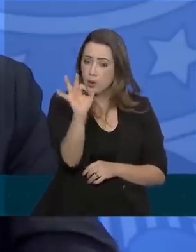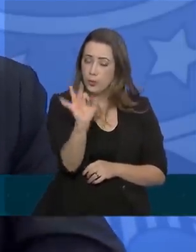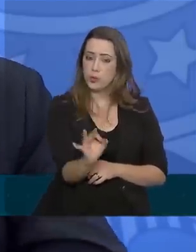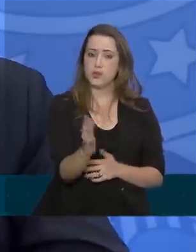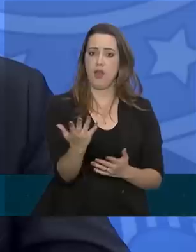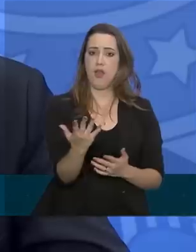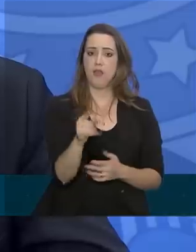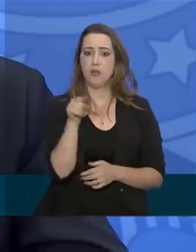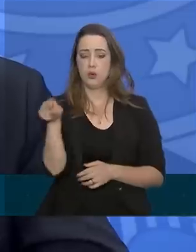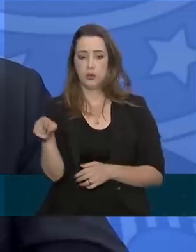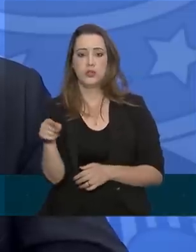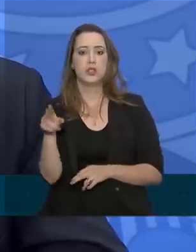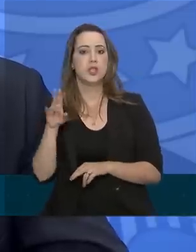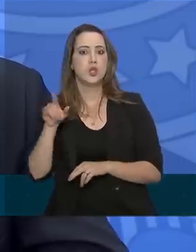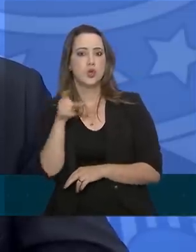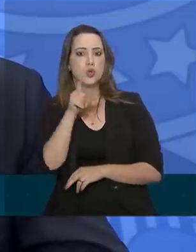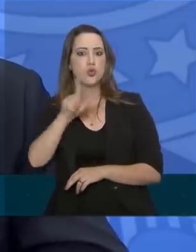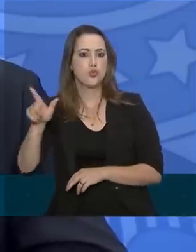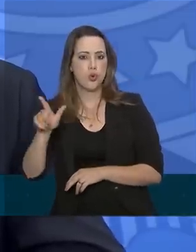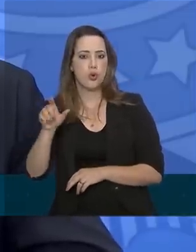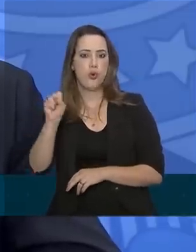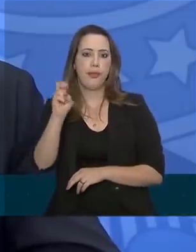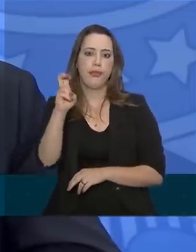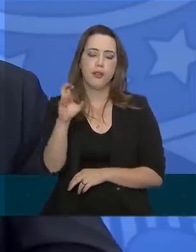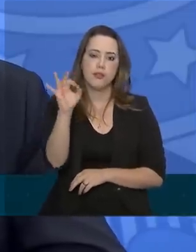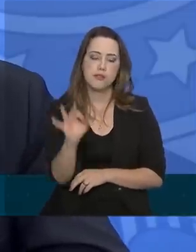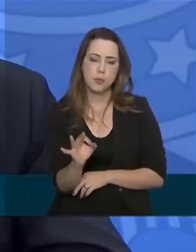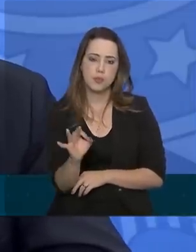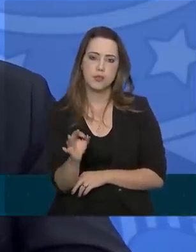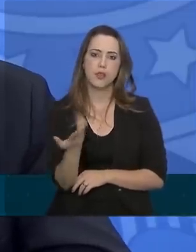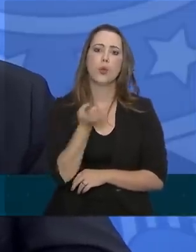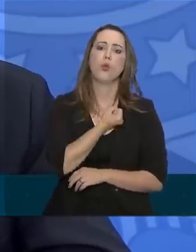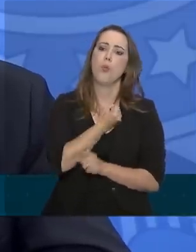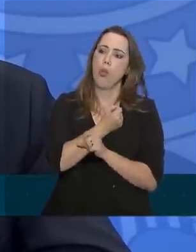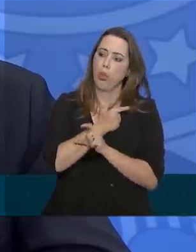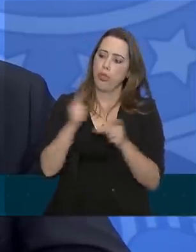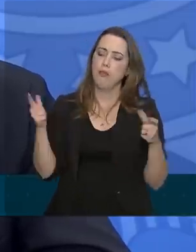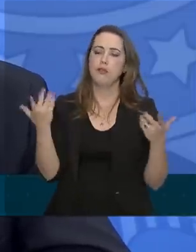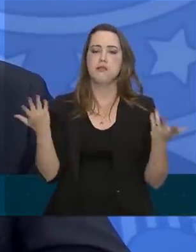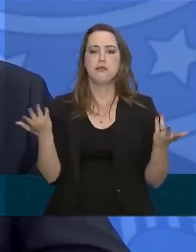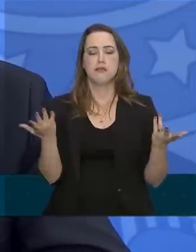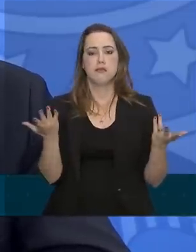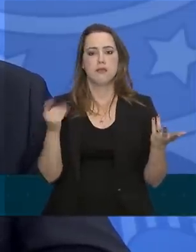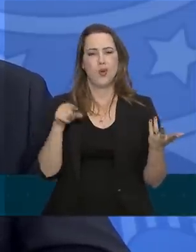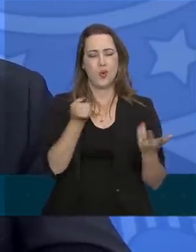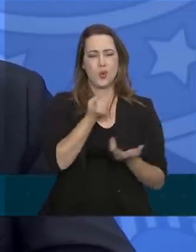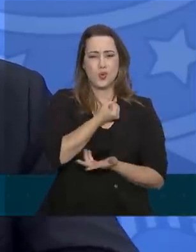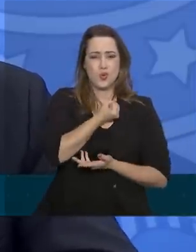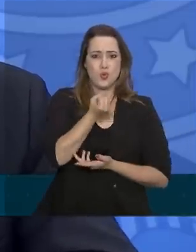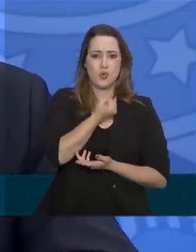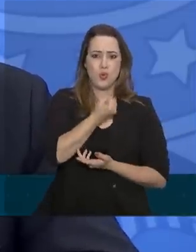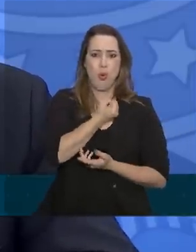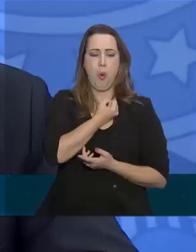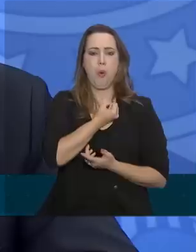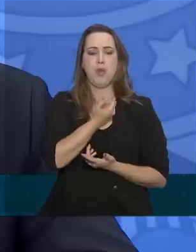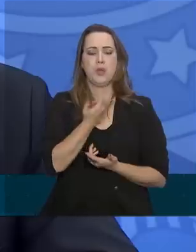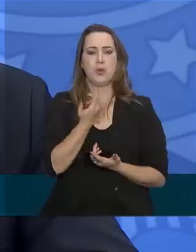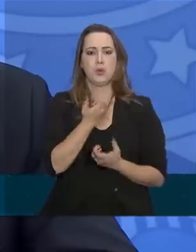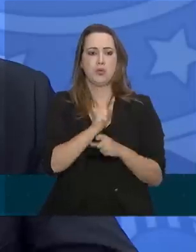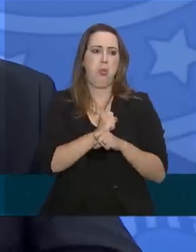85 diminuiu mas foi nome ainda então eu os números não mentem deles foram aí espancados